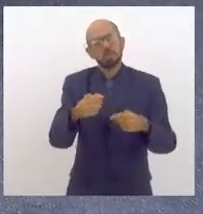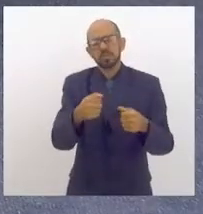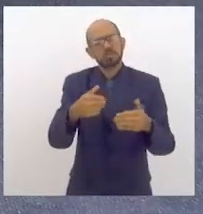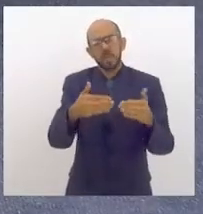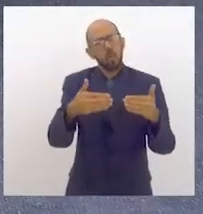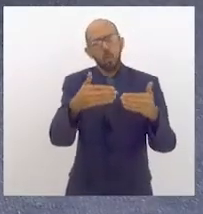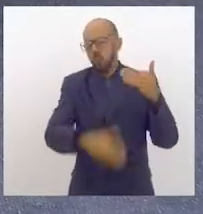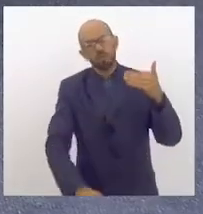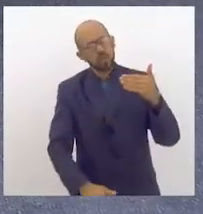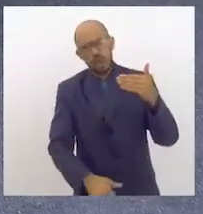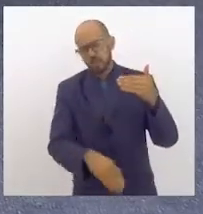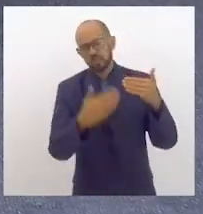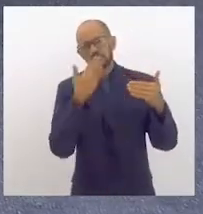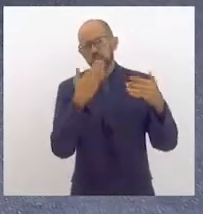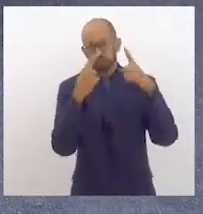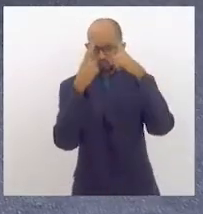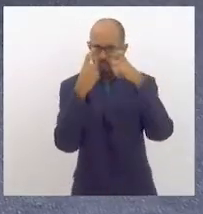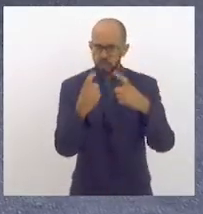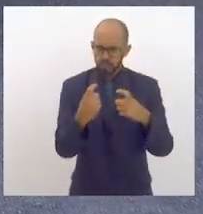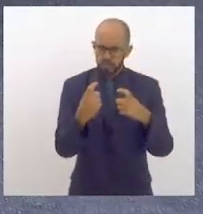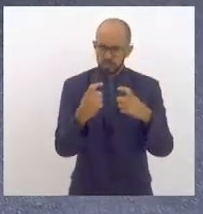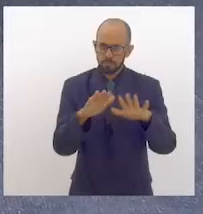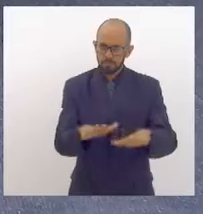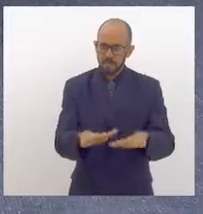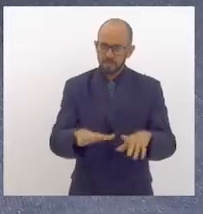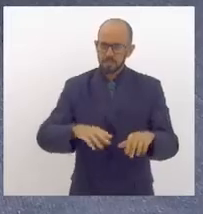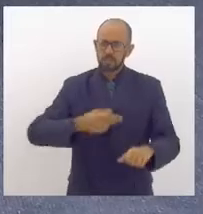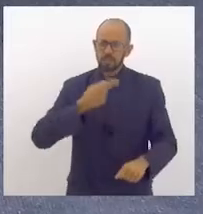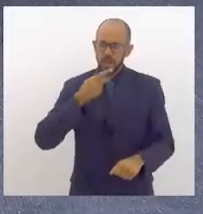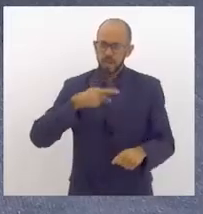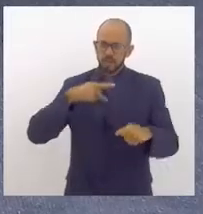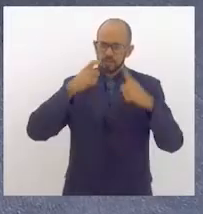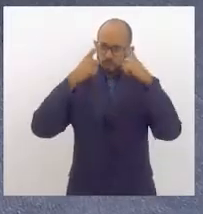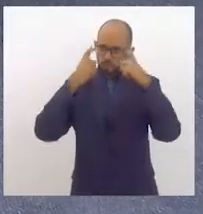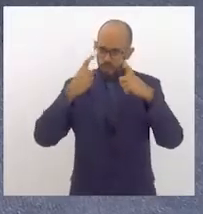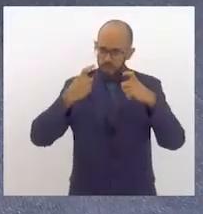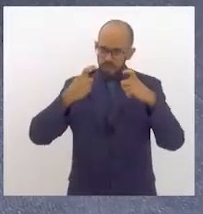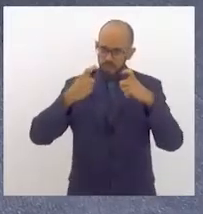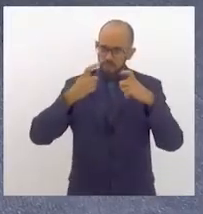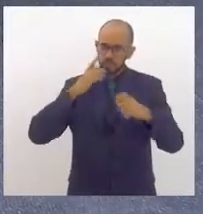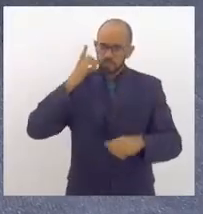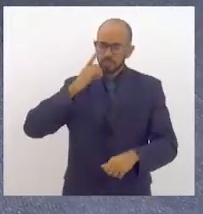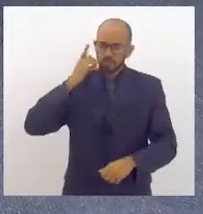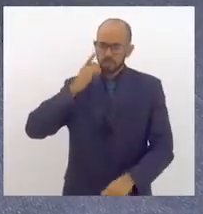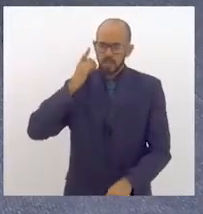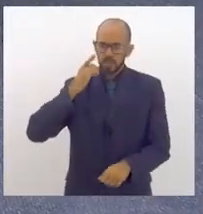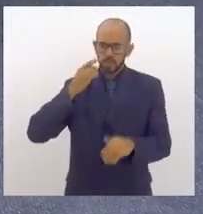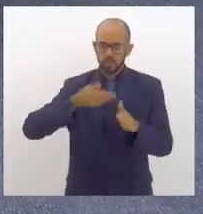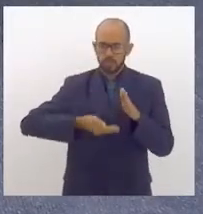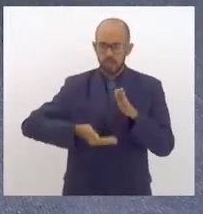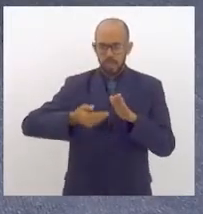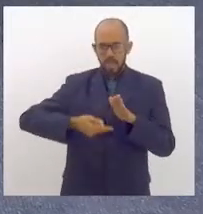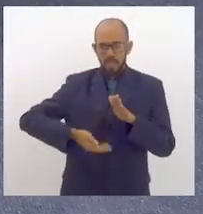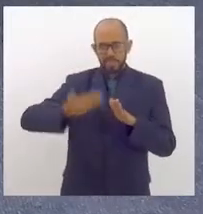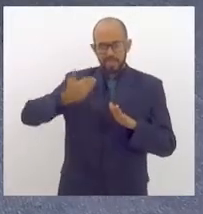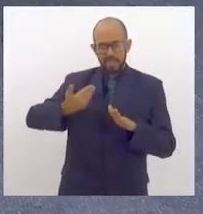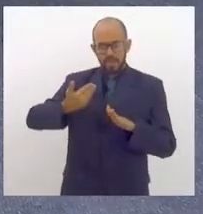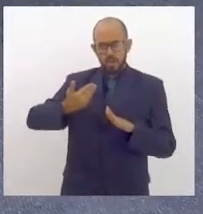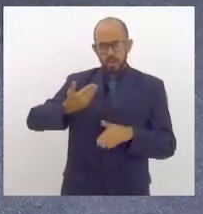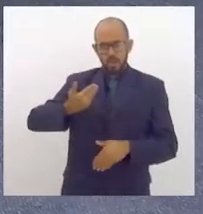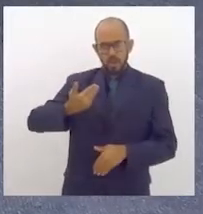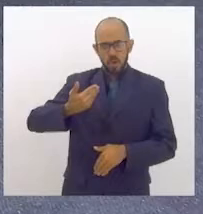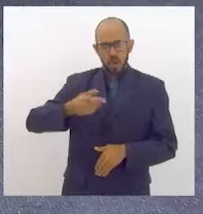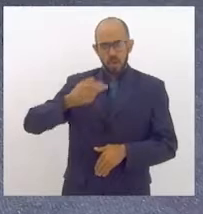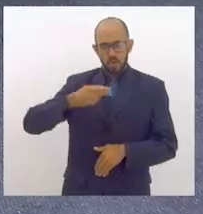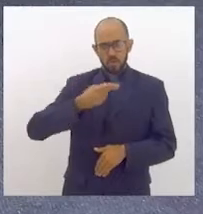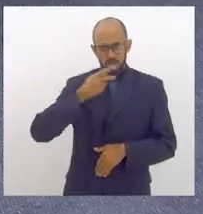Mas falando a senhora presidenta é em violência em estupro o deputado tem anteceder o vossa excelência'